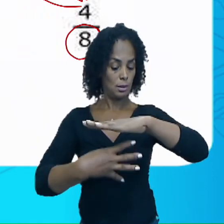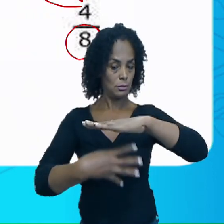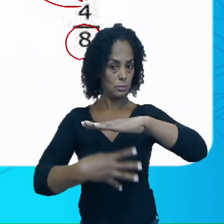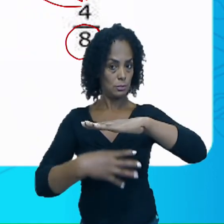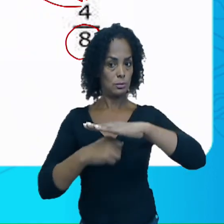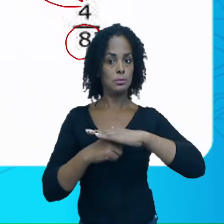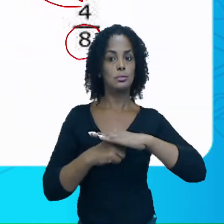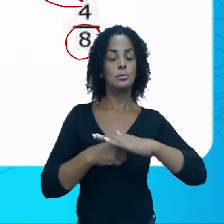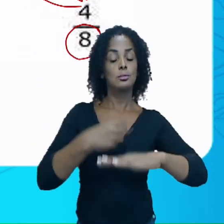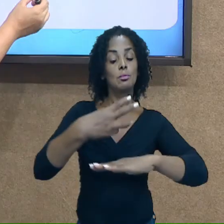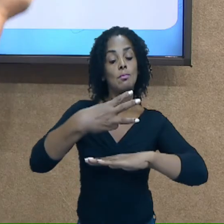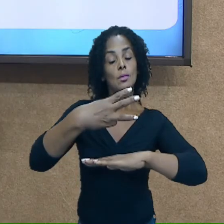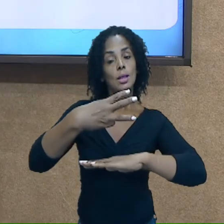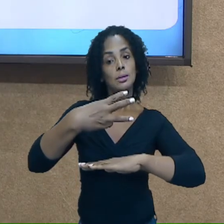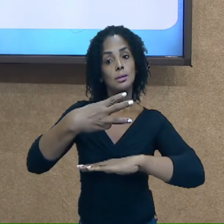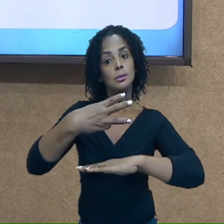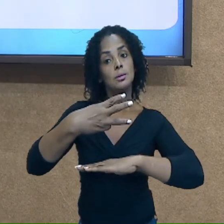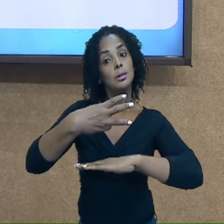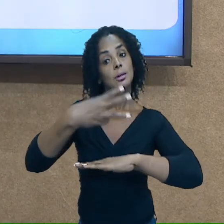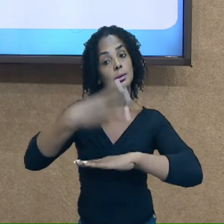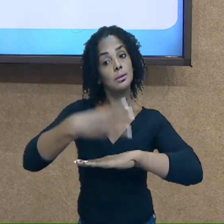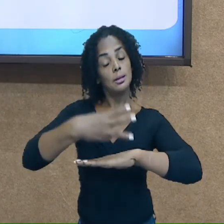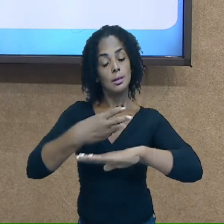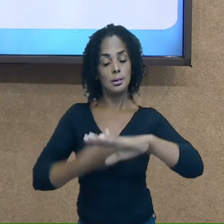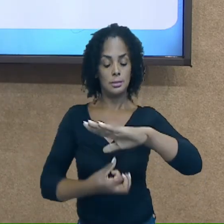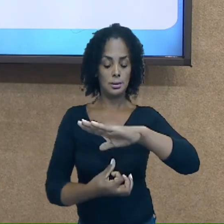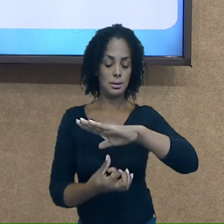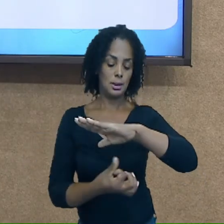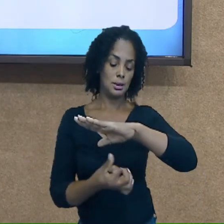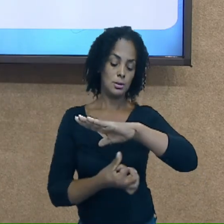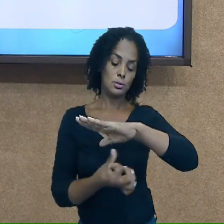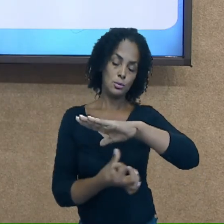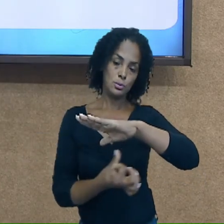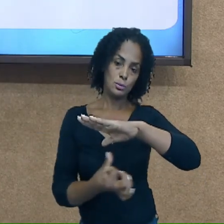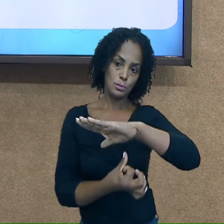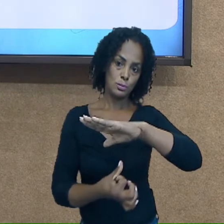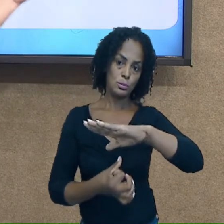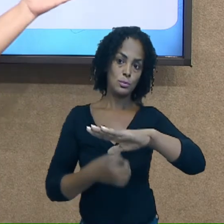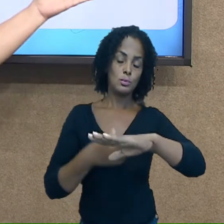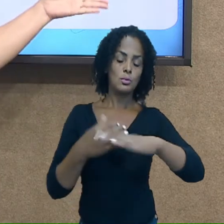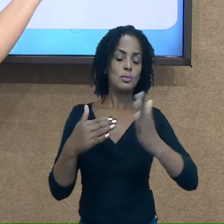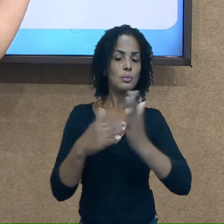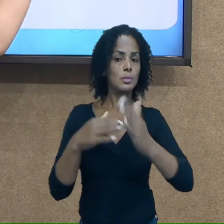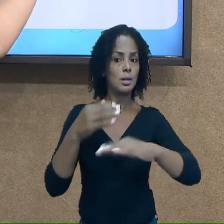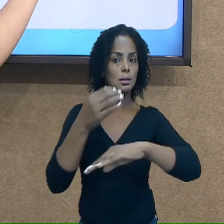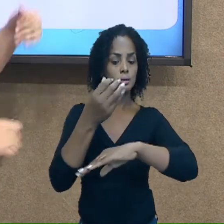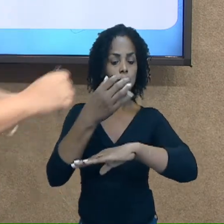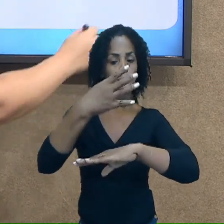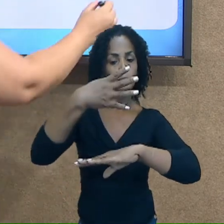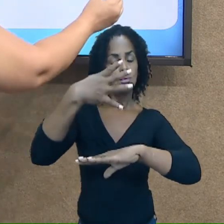2/4. A terceira aqui, ó, 3/6. E por último,